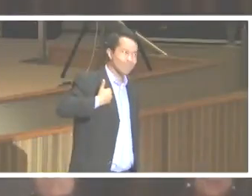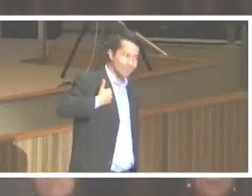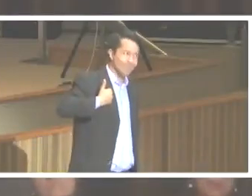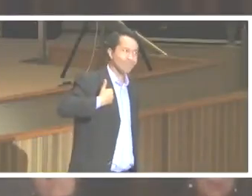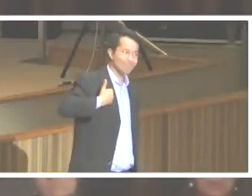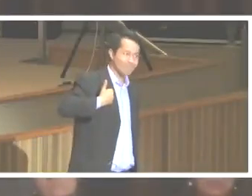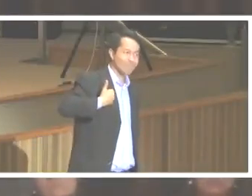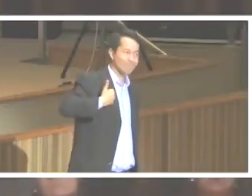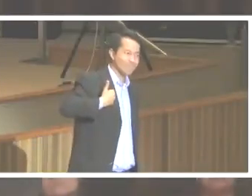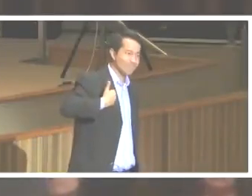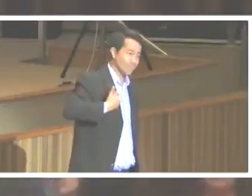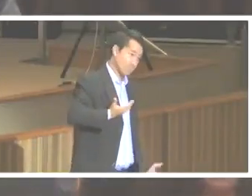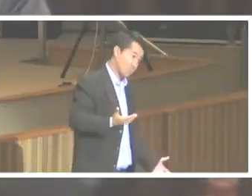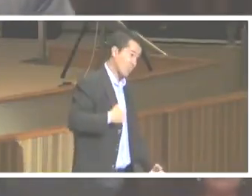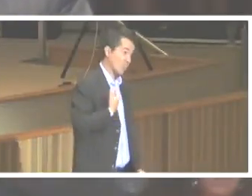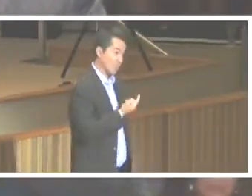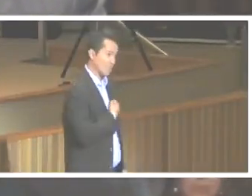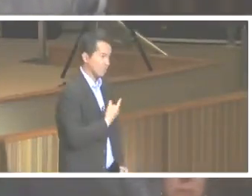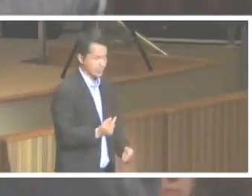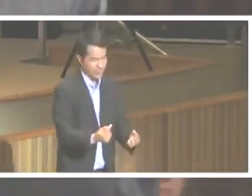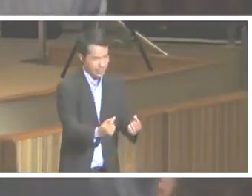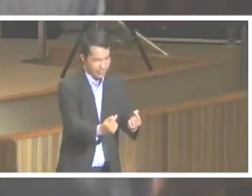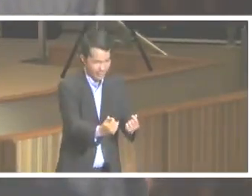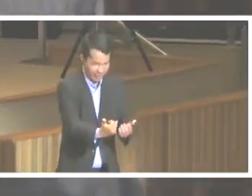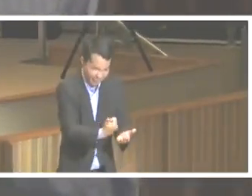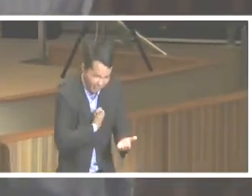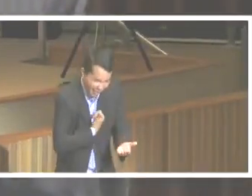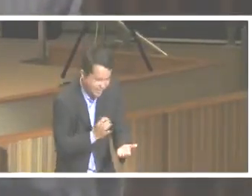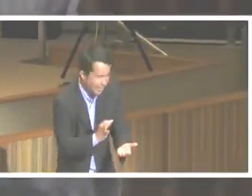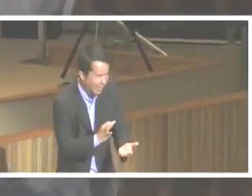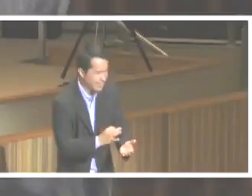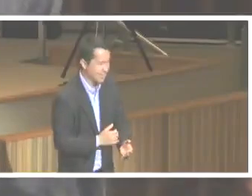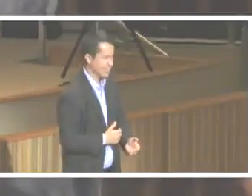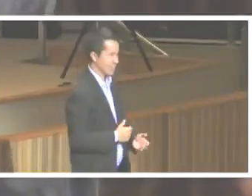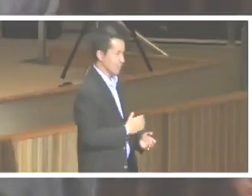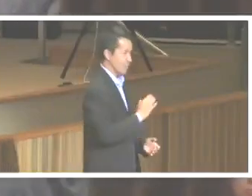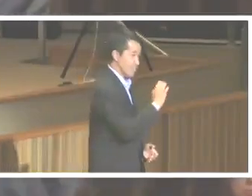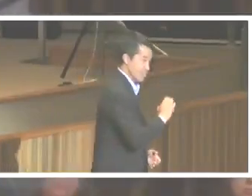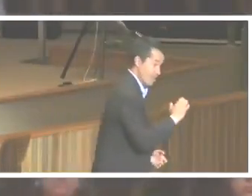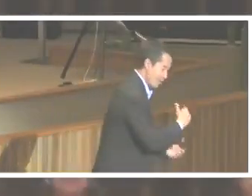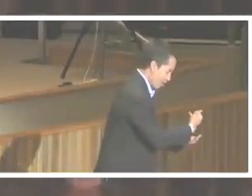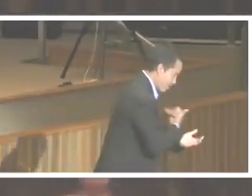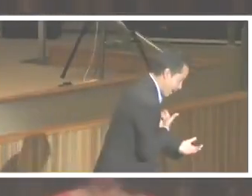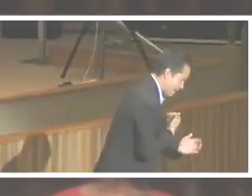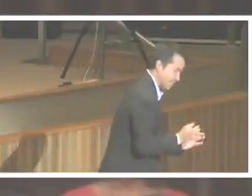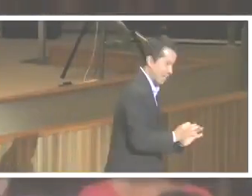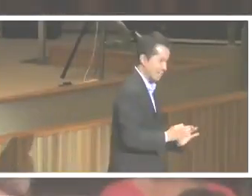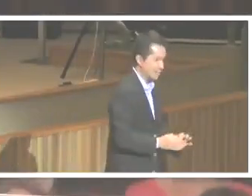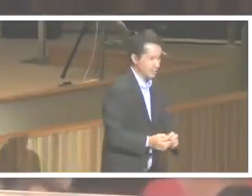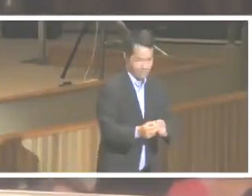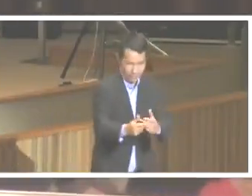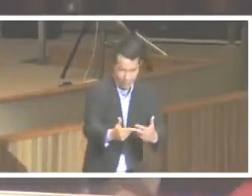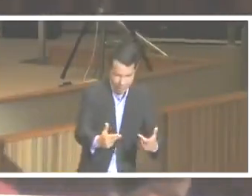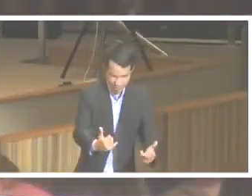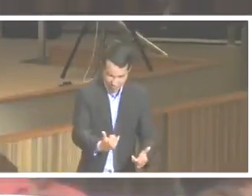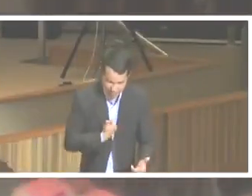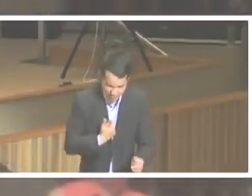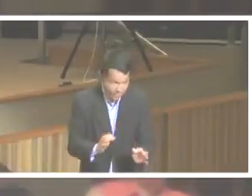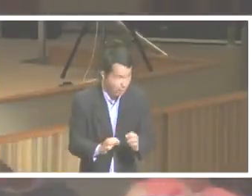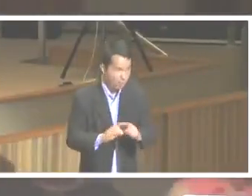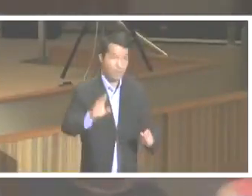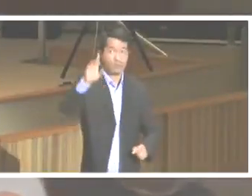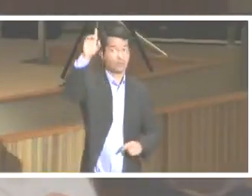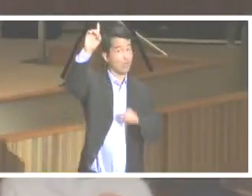crê são os meios que estão à nossa disposição e de repente nós somos convocados